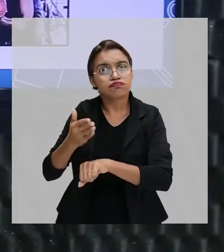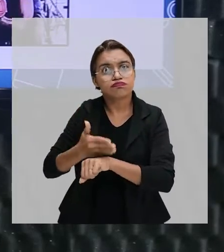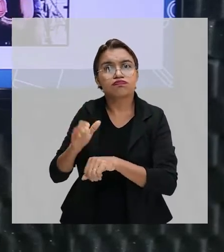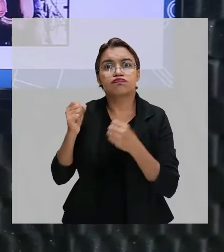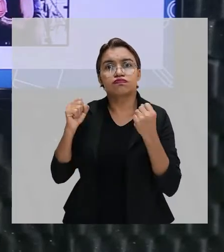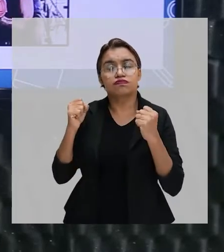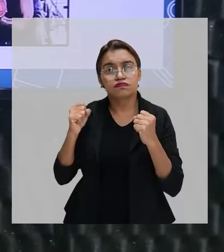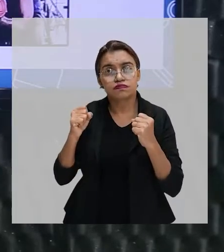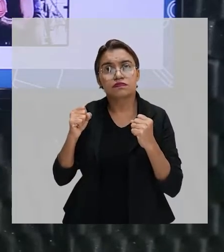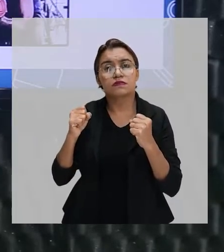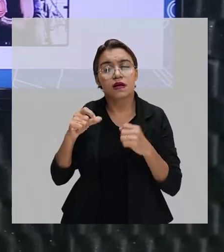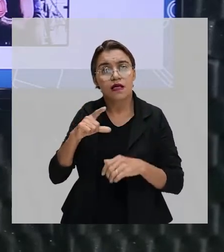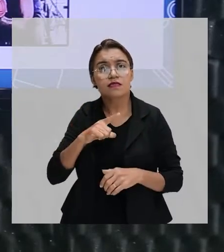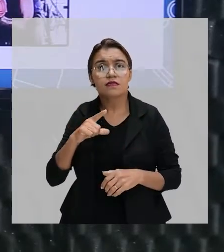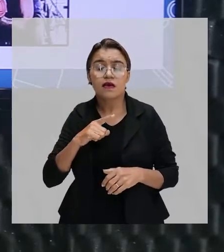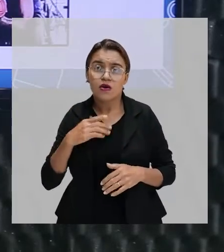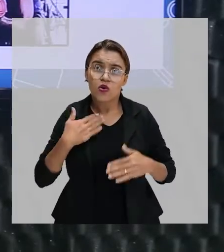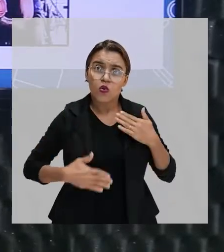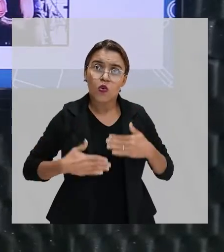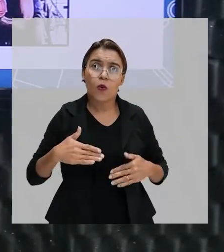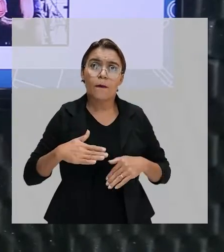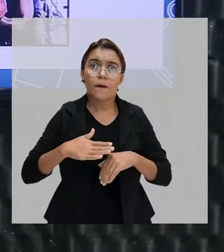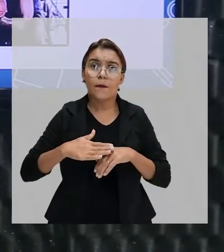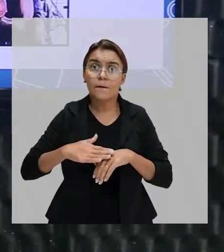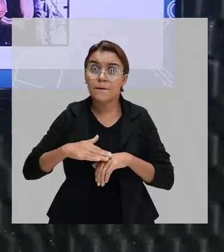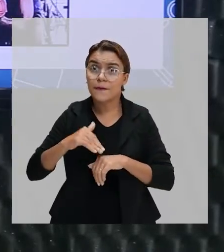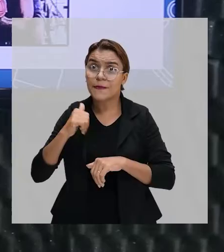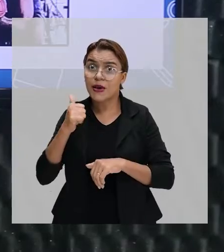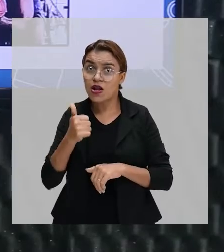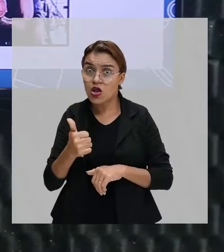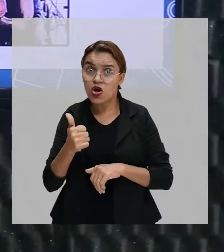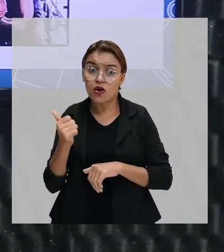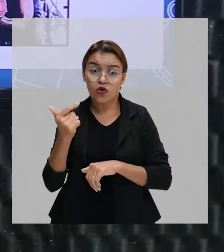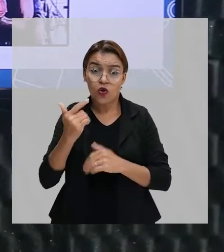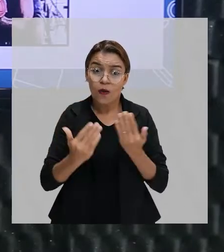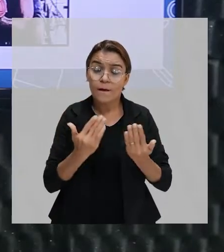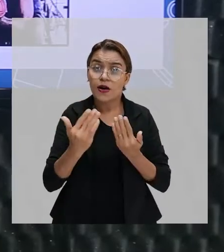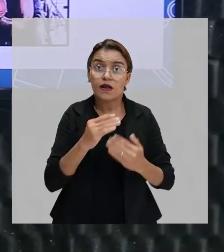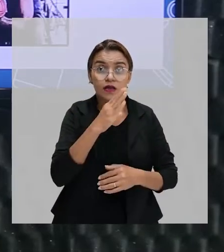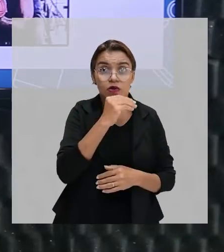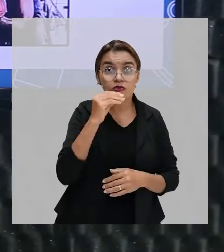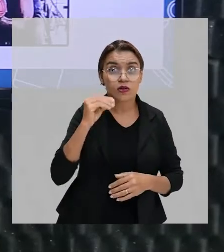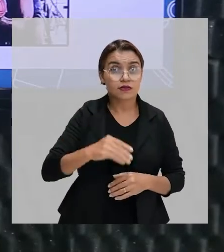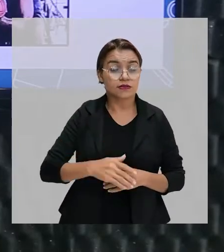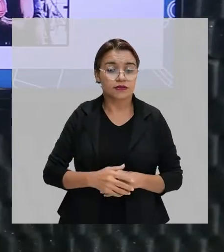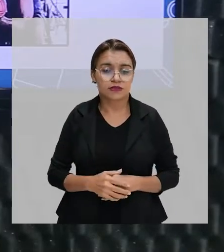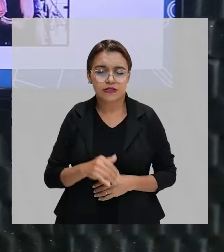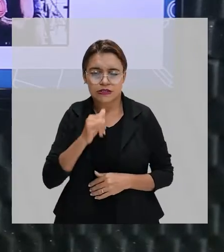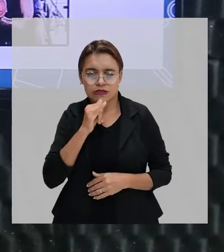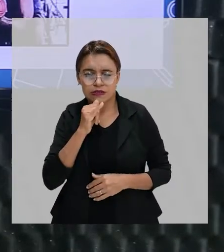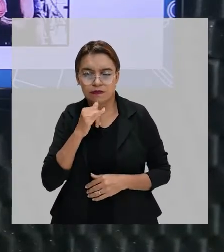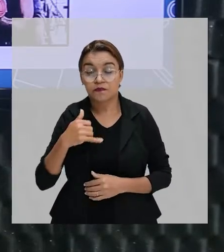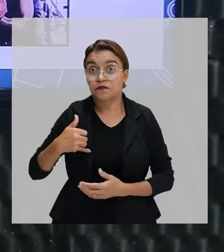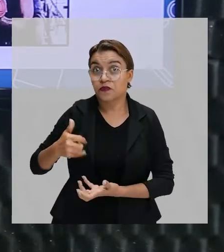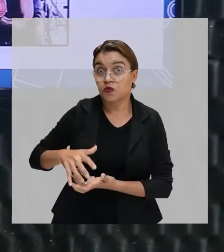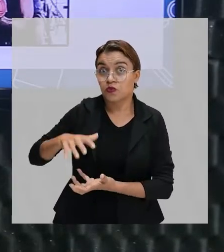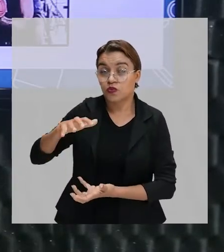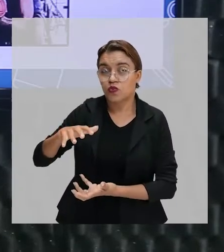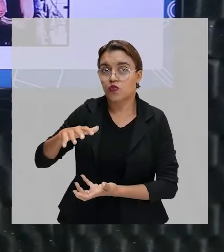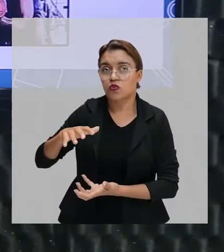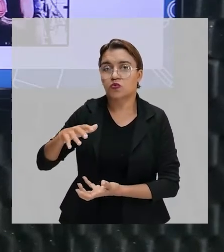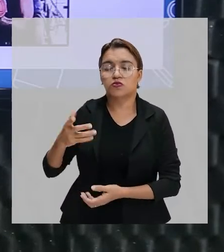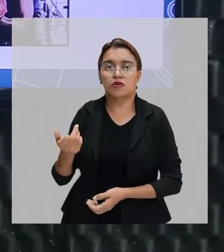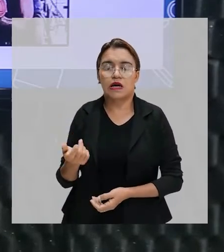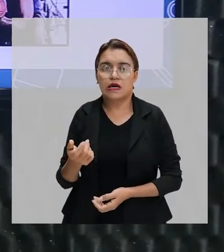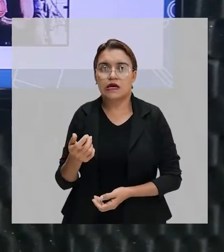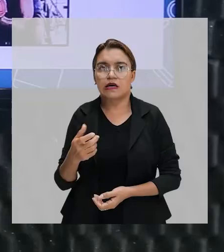físico do que um adolescente antigamente imaginava-se que idoso ele deveria praticar exercícios que fossem